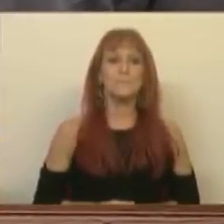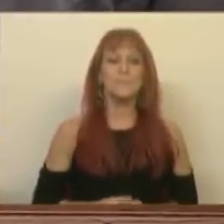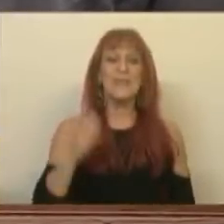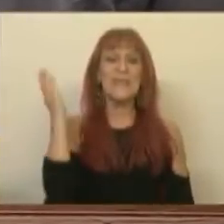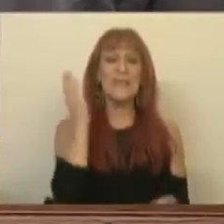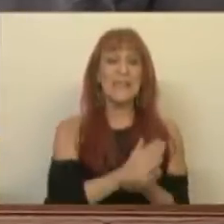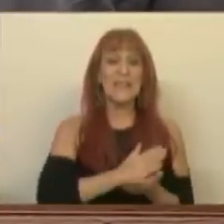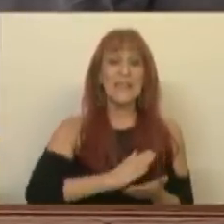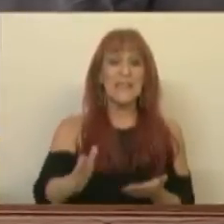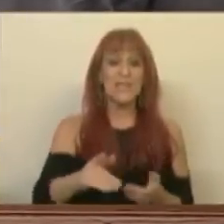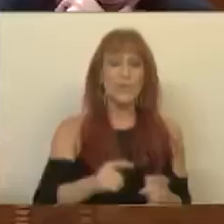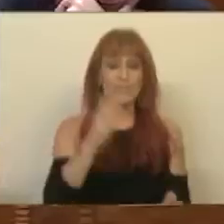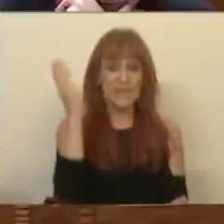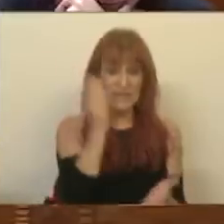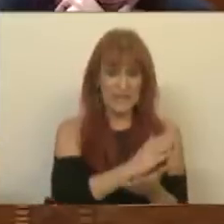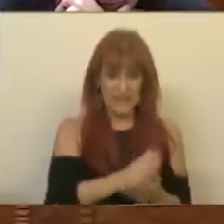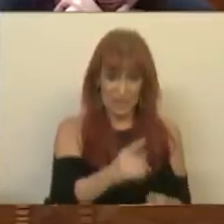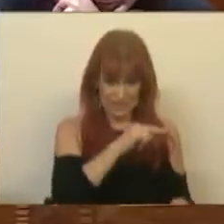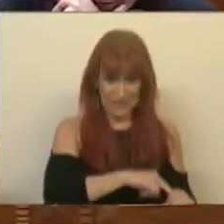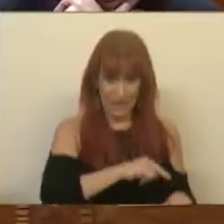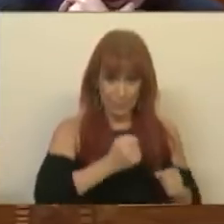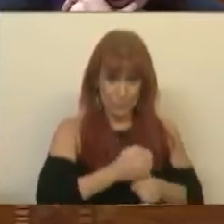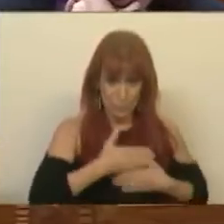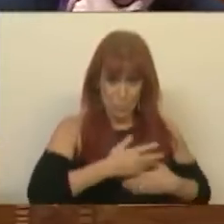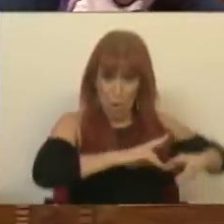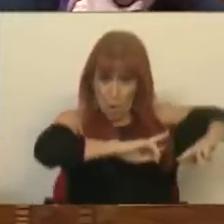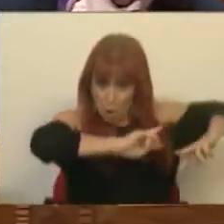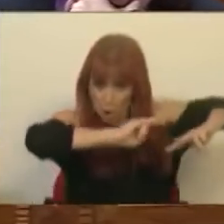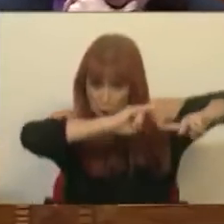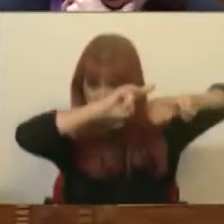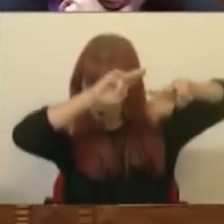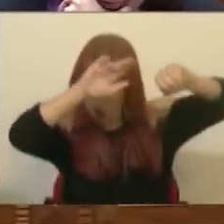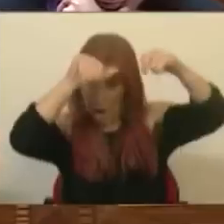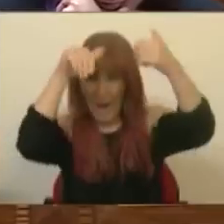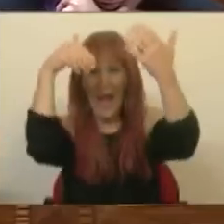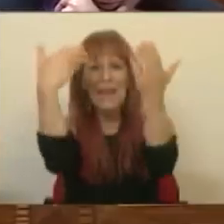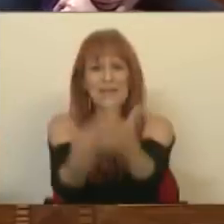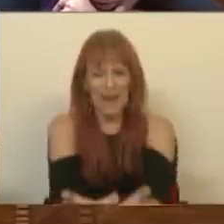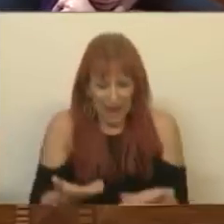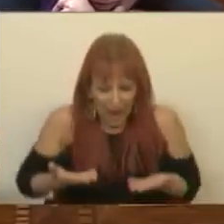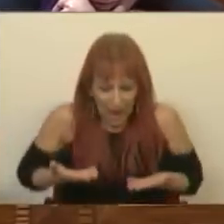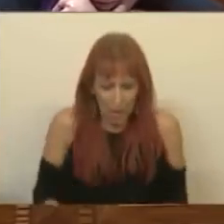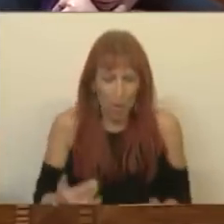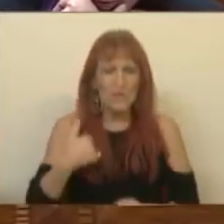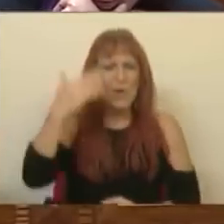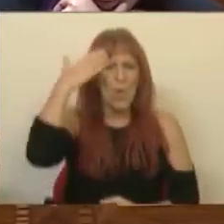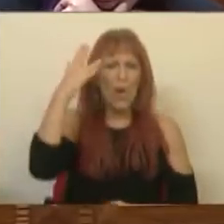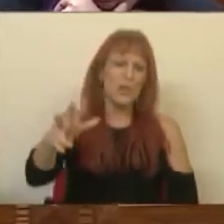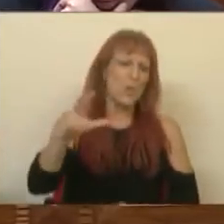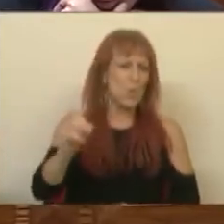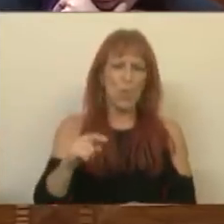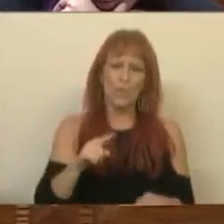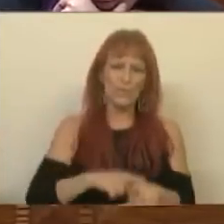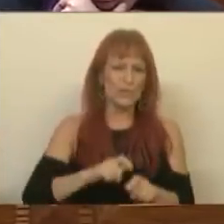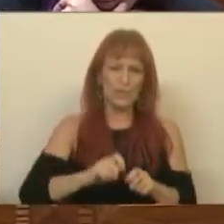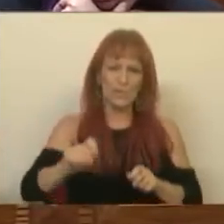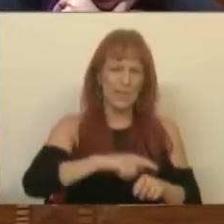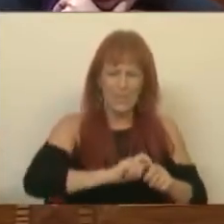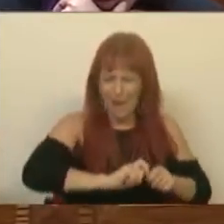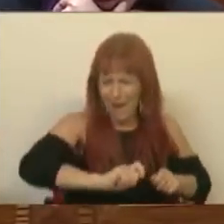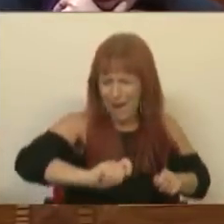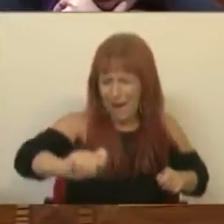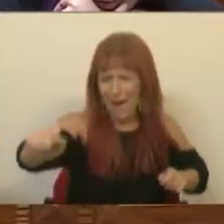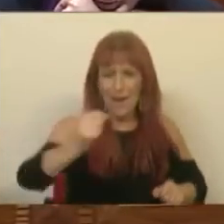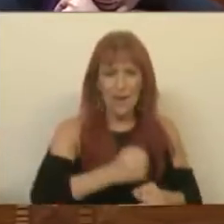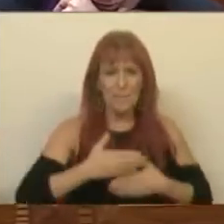desde desde esse descongelamento até o dia de hoje eu creio que nunca houve um período tão longo